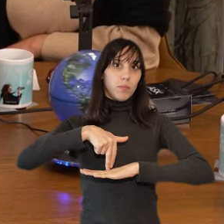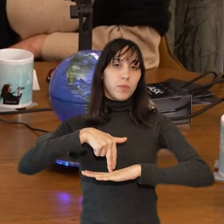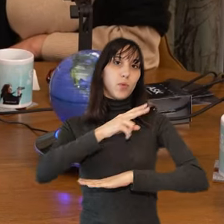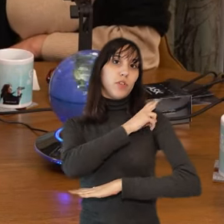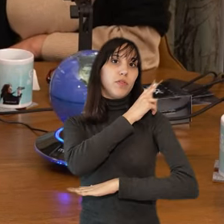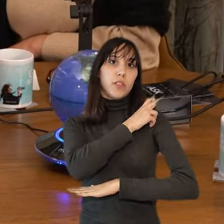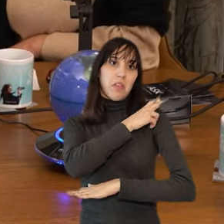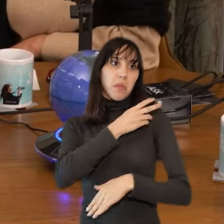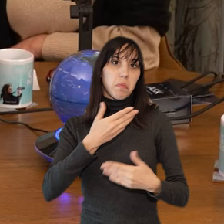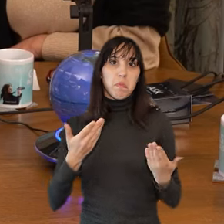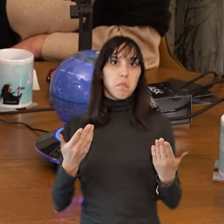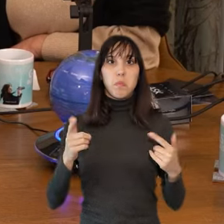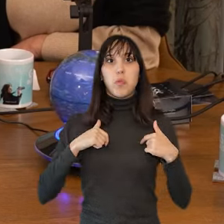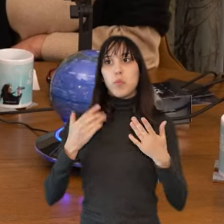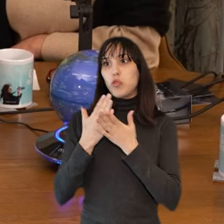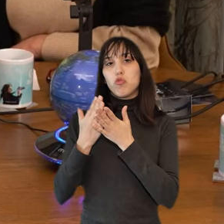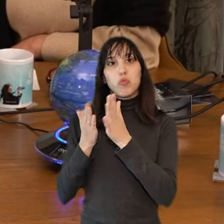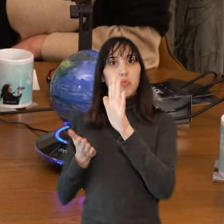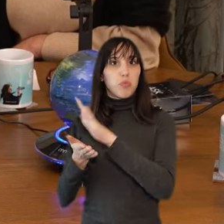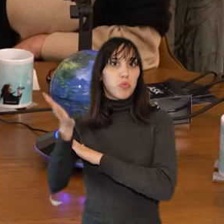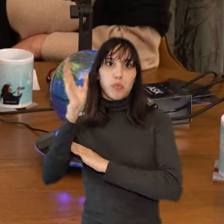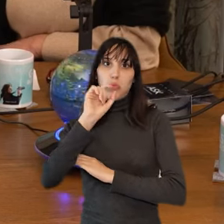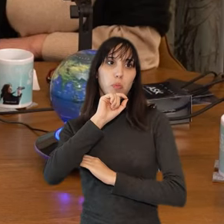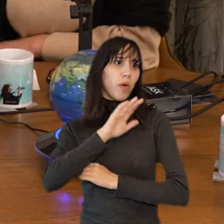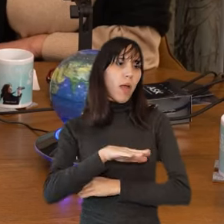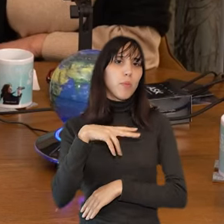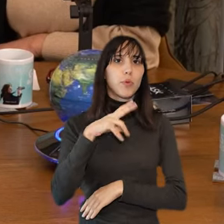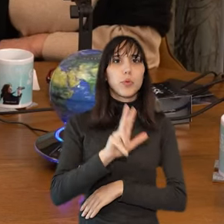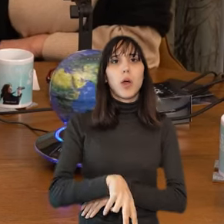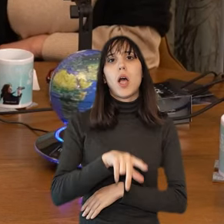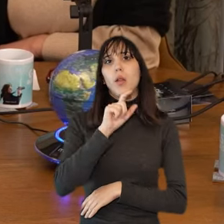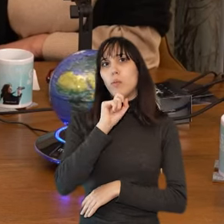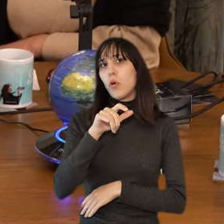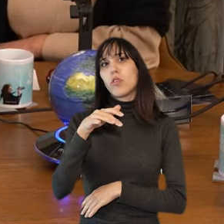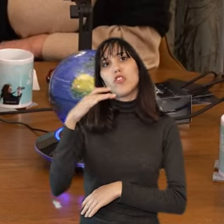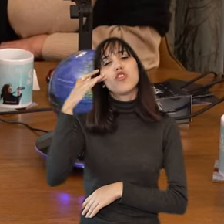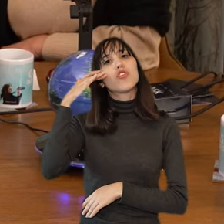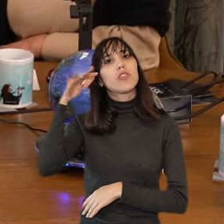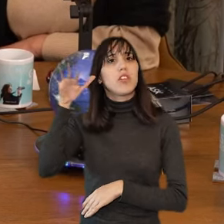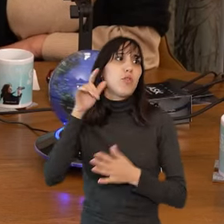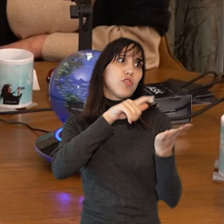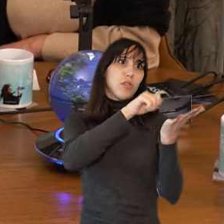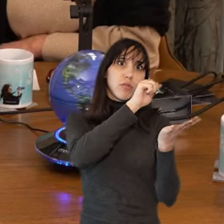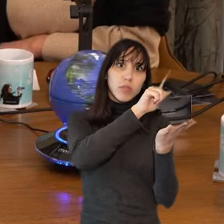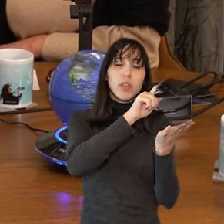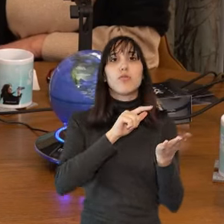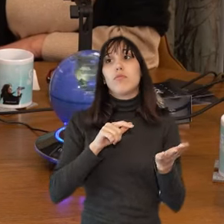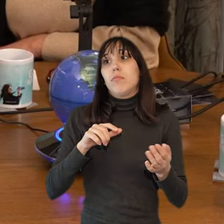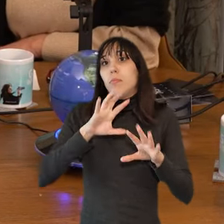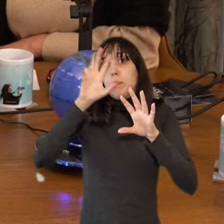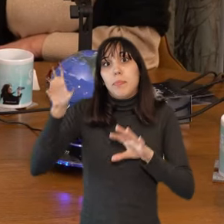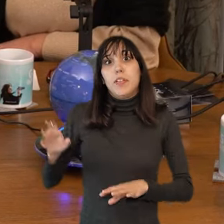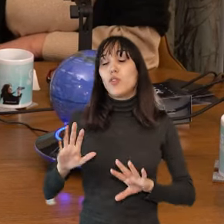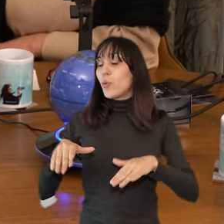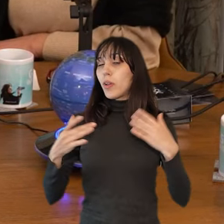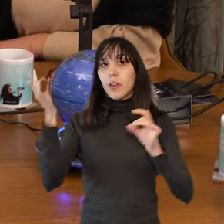universidade quiserem prosseguir estudos não é que pode ser tanto em Portugal no nos Estados Unidos em qualquer país